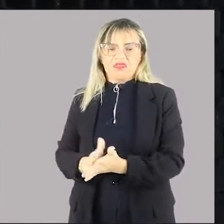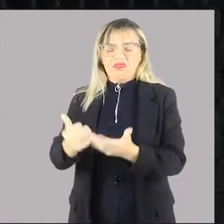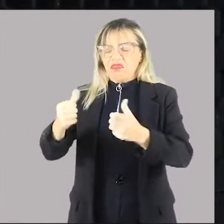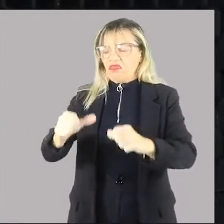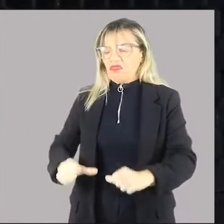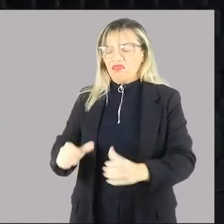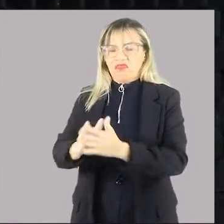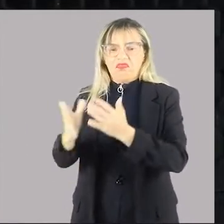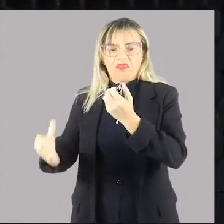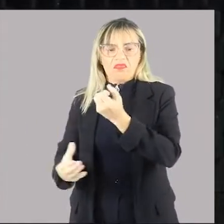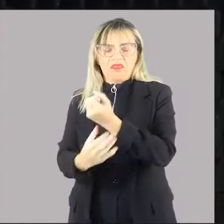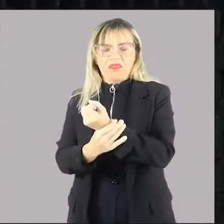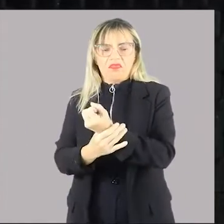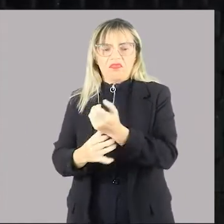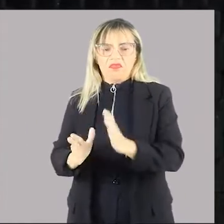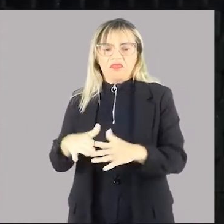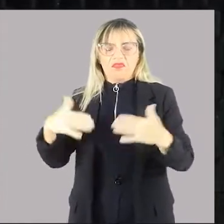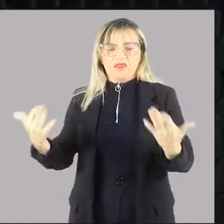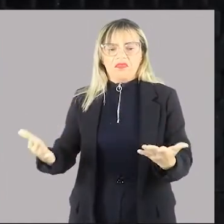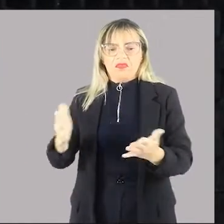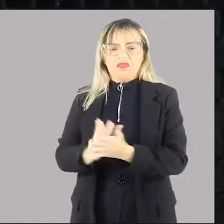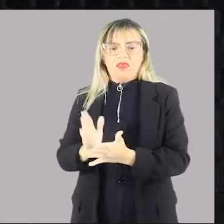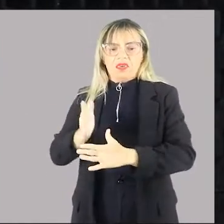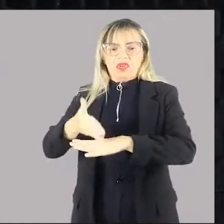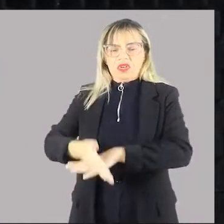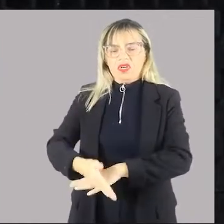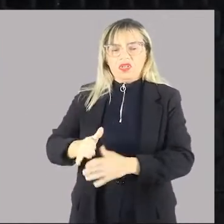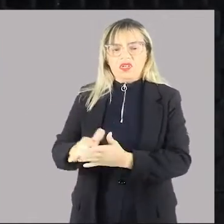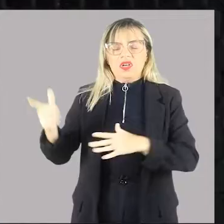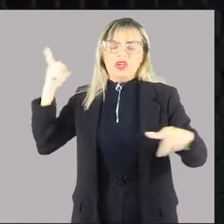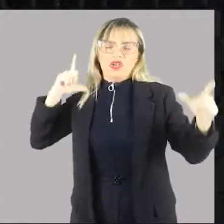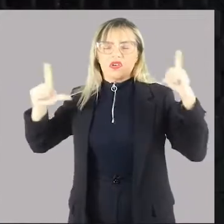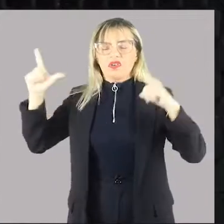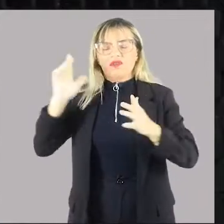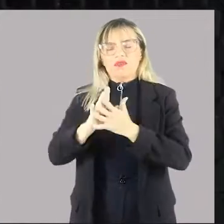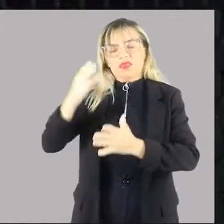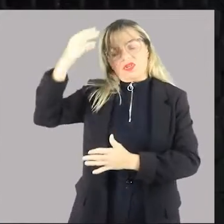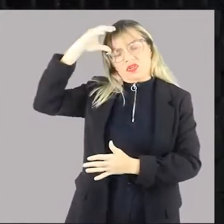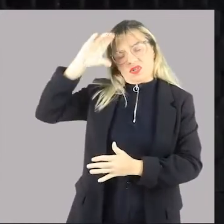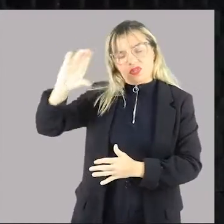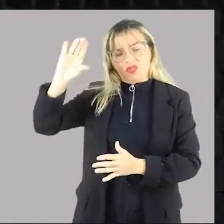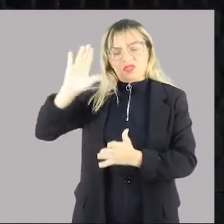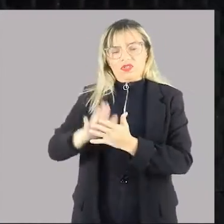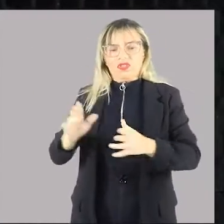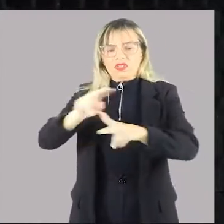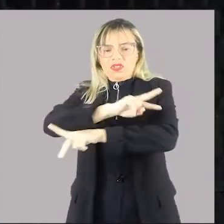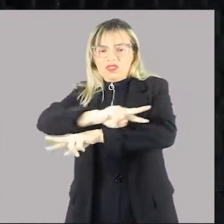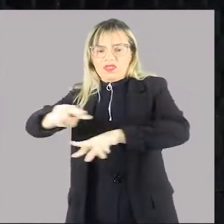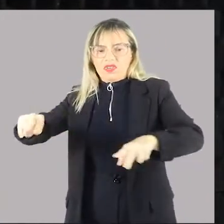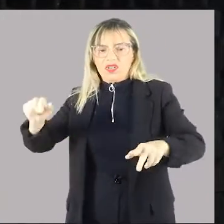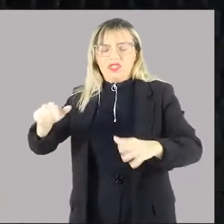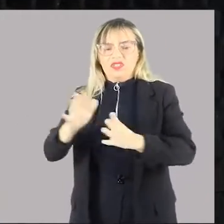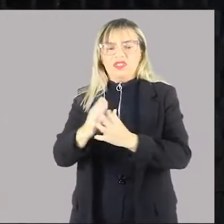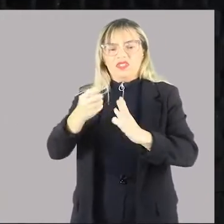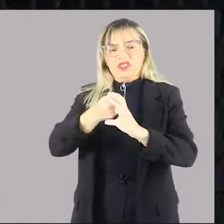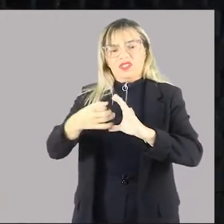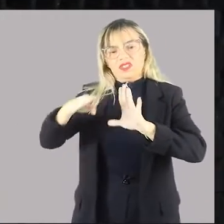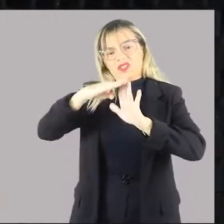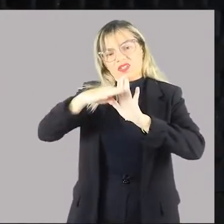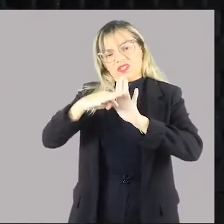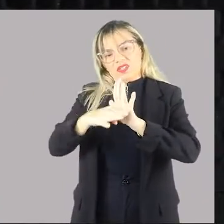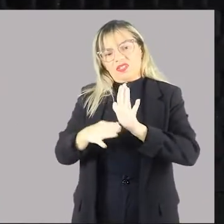segurança, no meu acesso ao lazer e à cultura. Então eu tenho outras precariedades, a